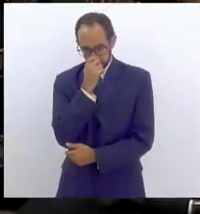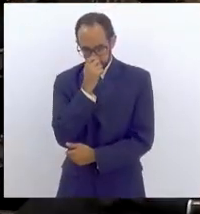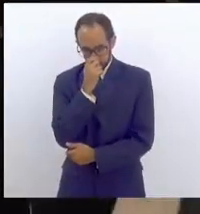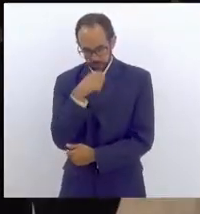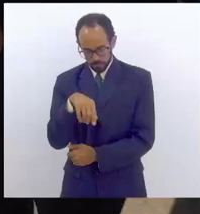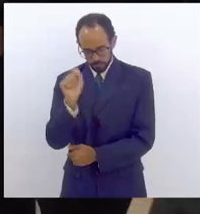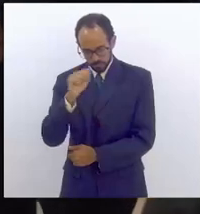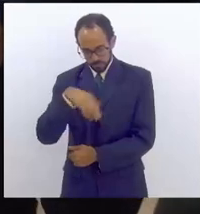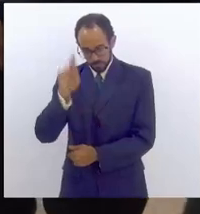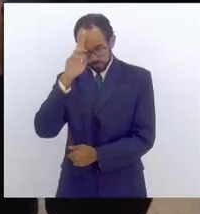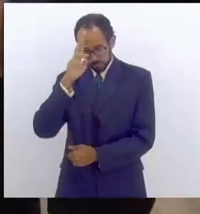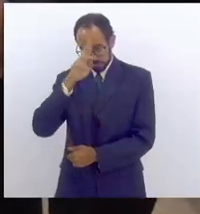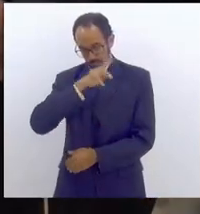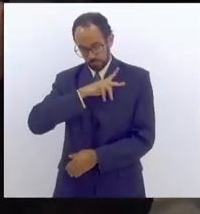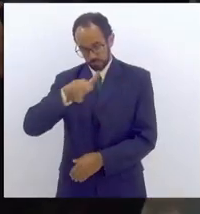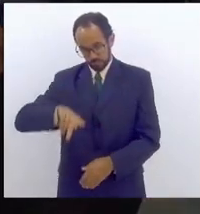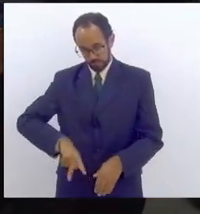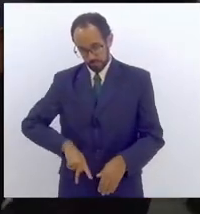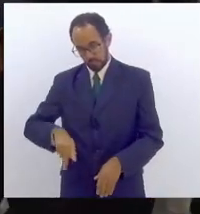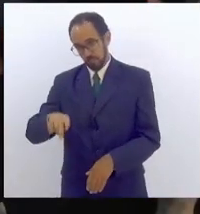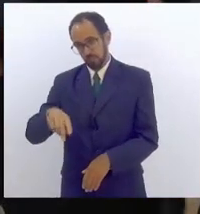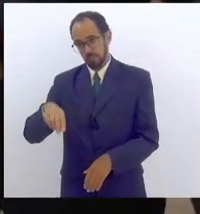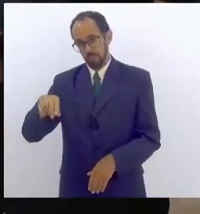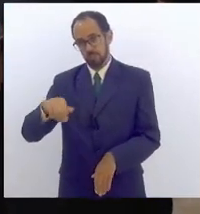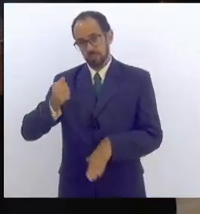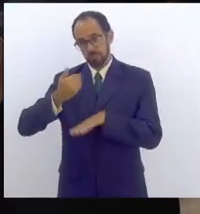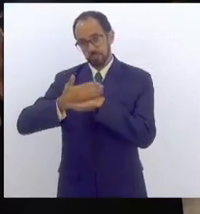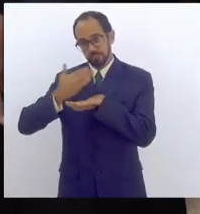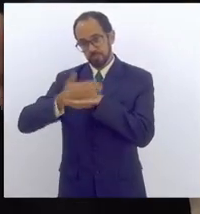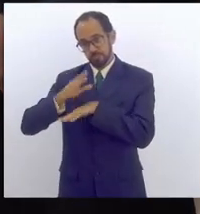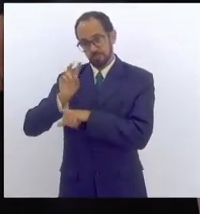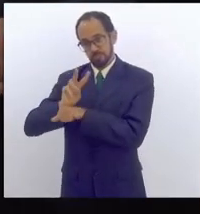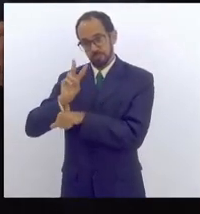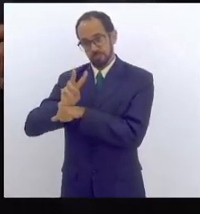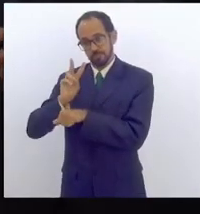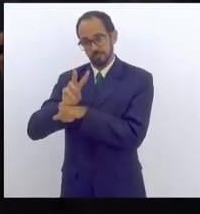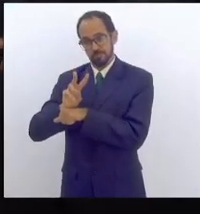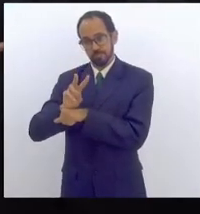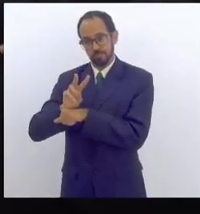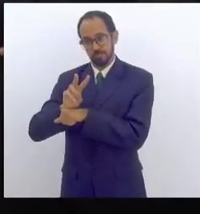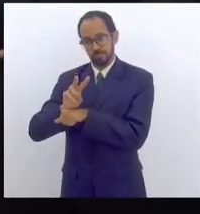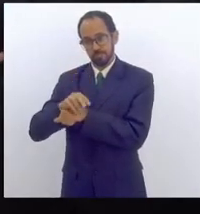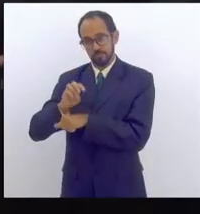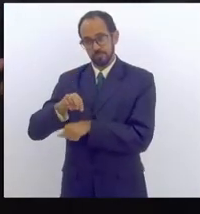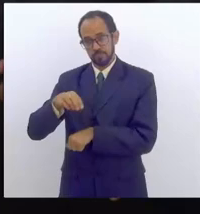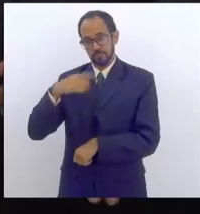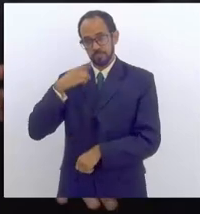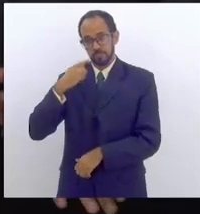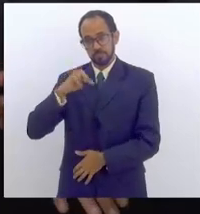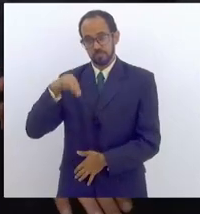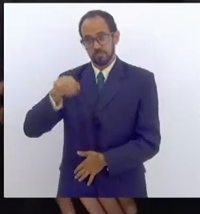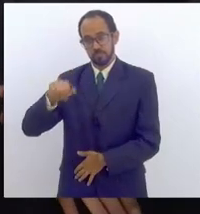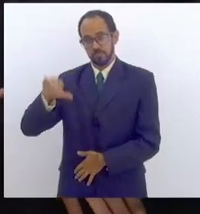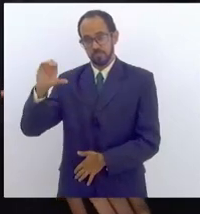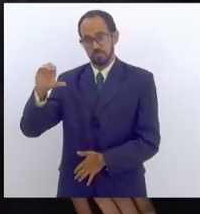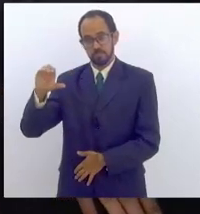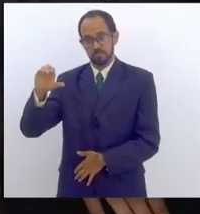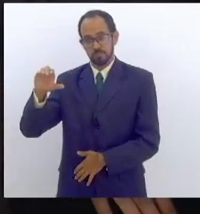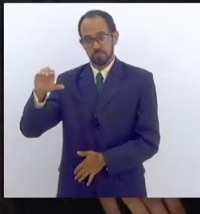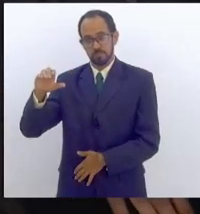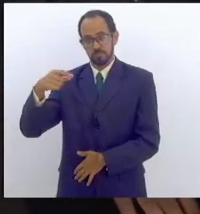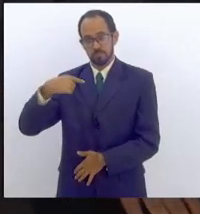Senhor presidente, em exercício, deputado Carlos Mink,